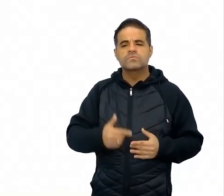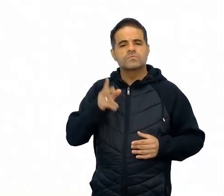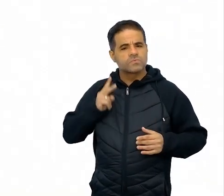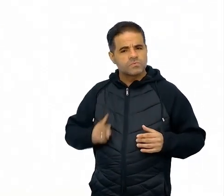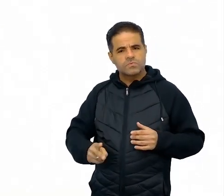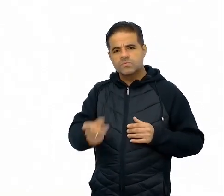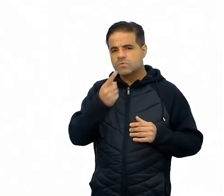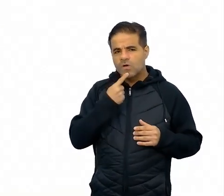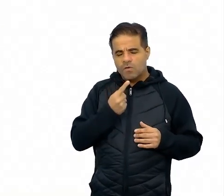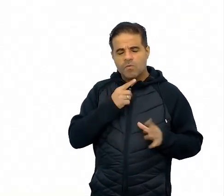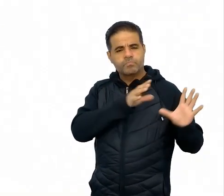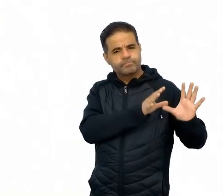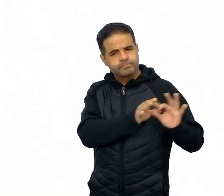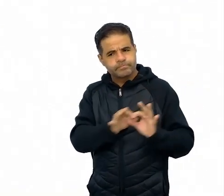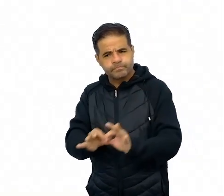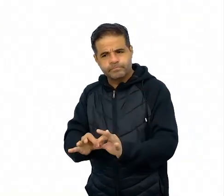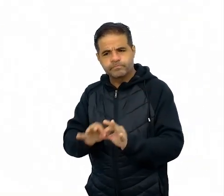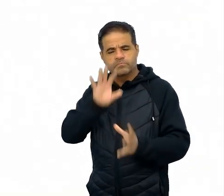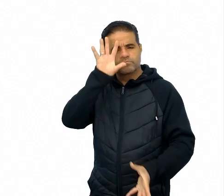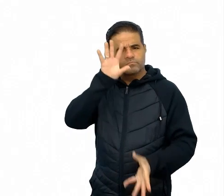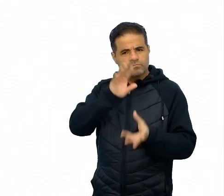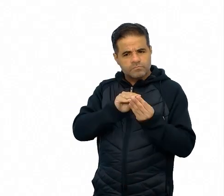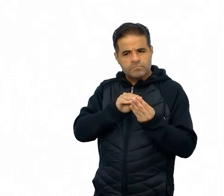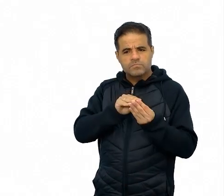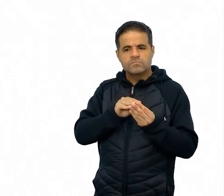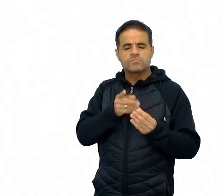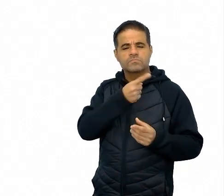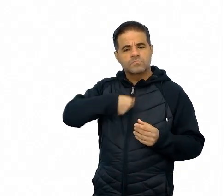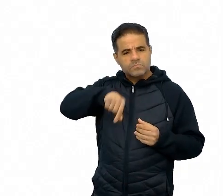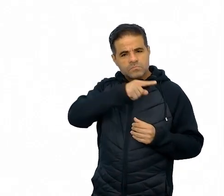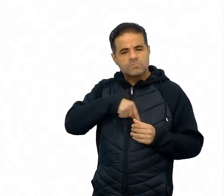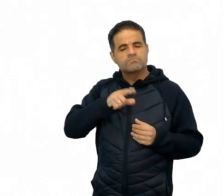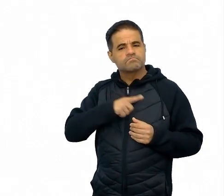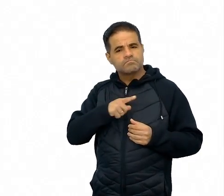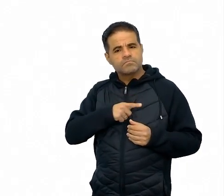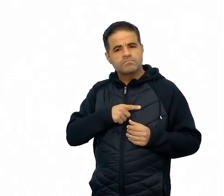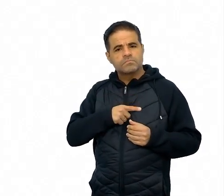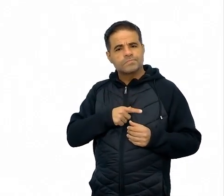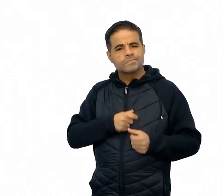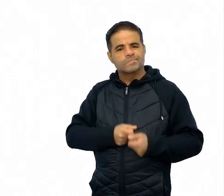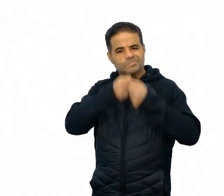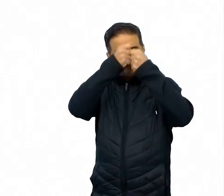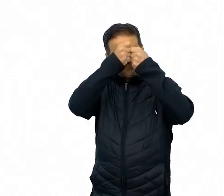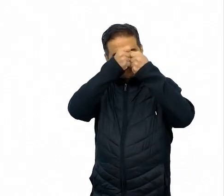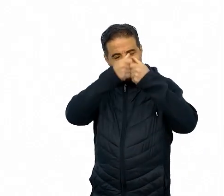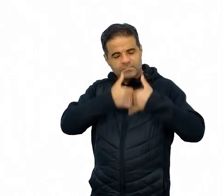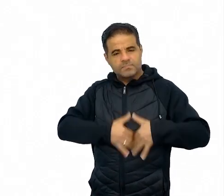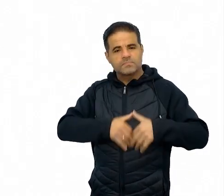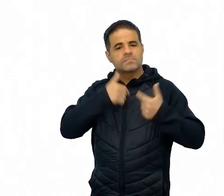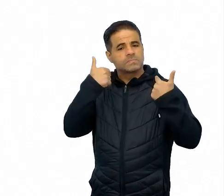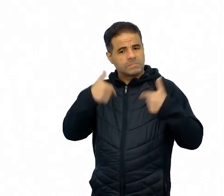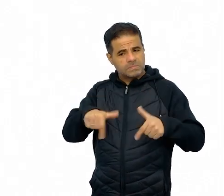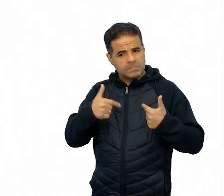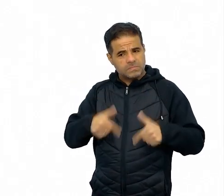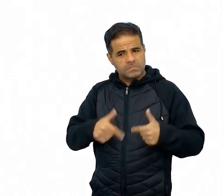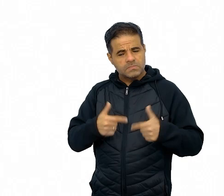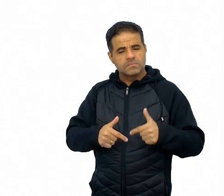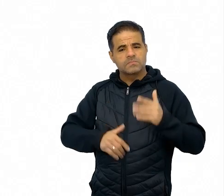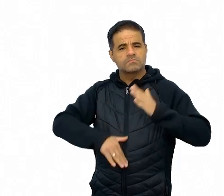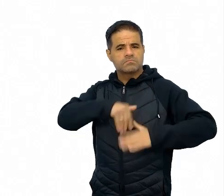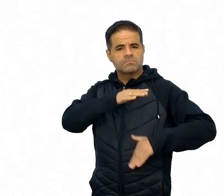sempre contextualizo o momento que nós estamos, né? Nós estamos trabalhando as